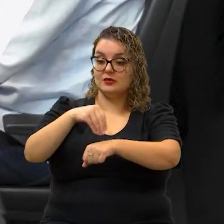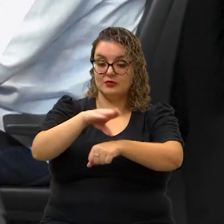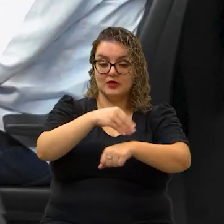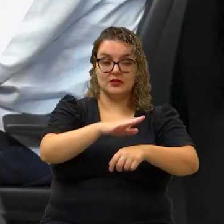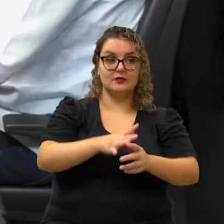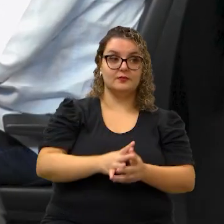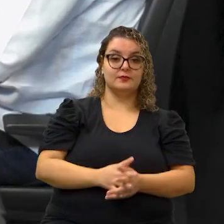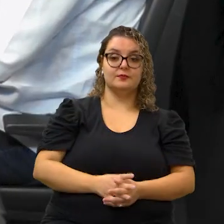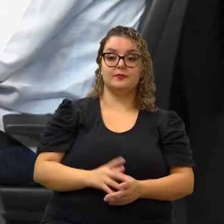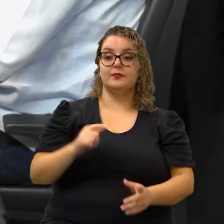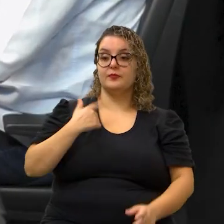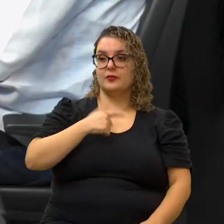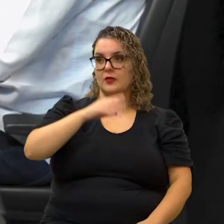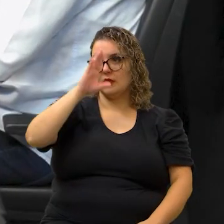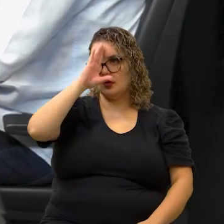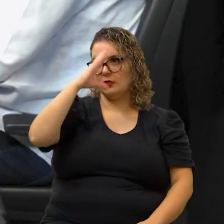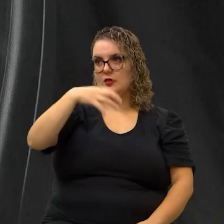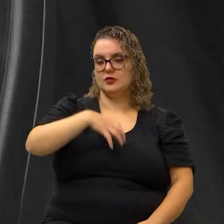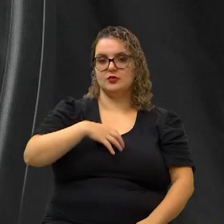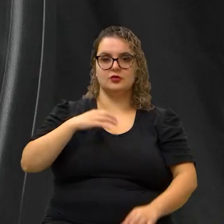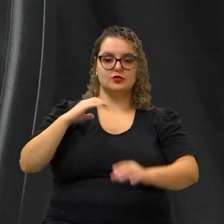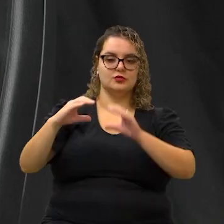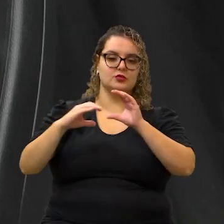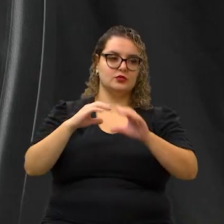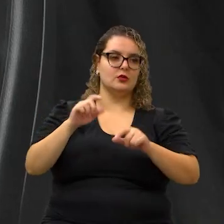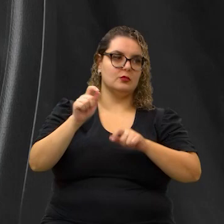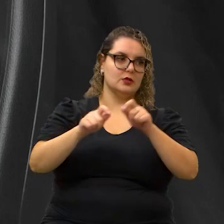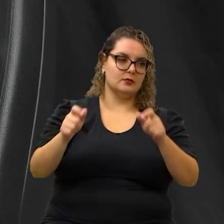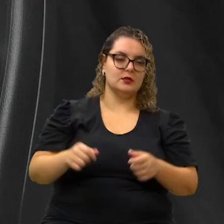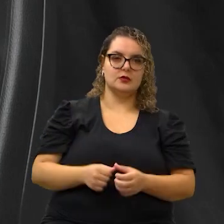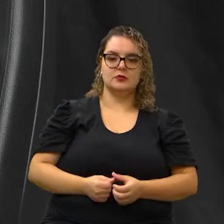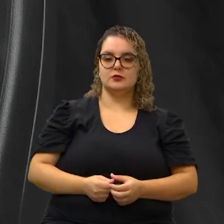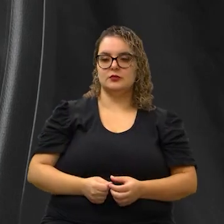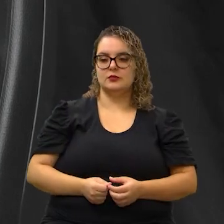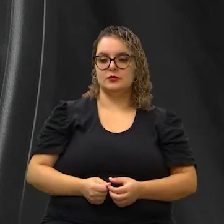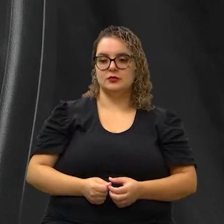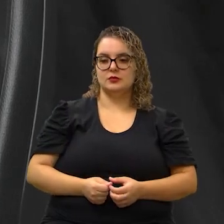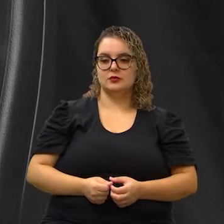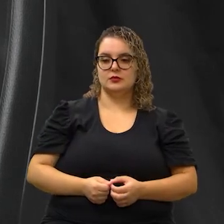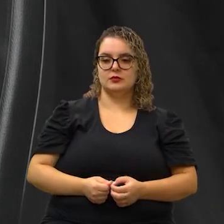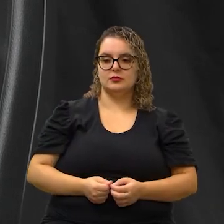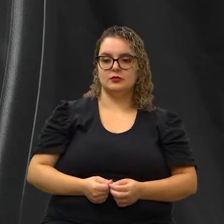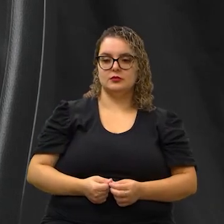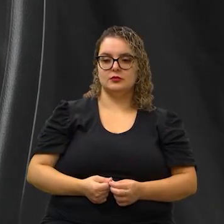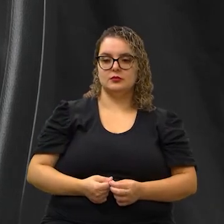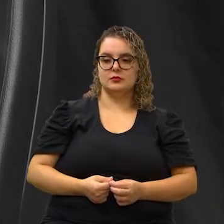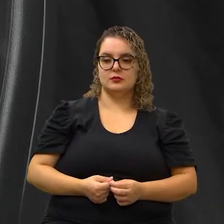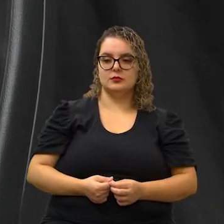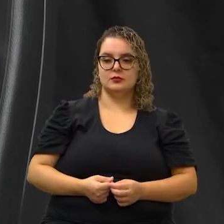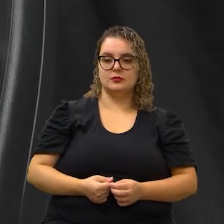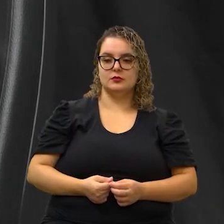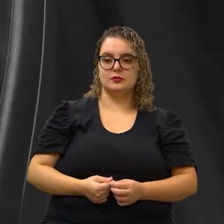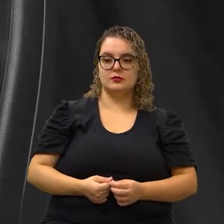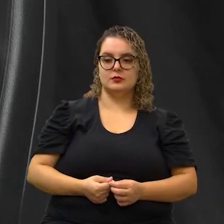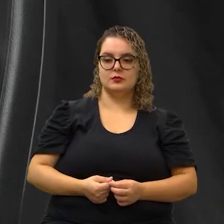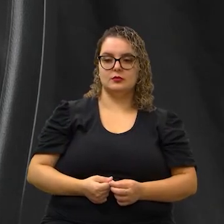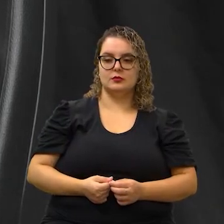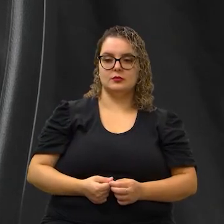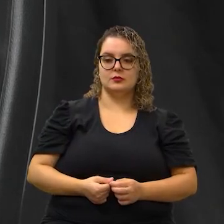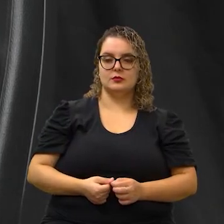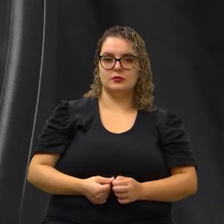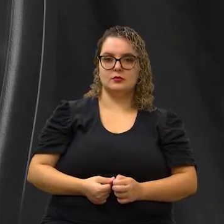por correio. Era a nossa principal forma de comunicação com as pessoas, né? As